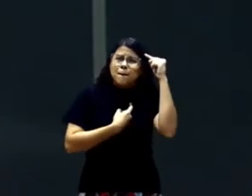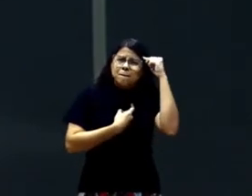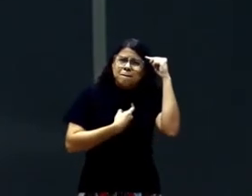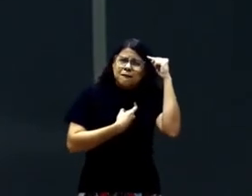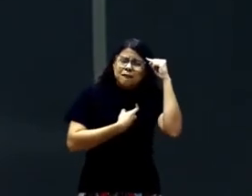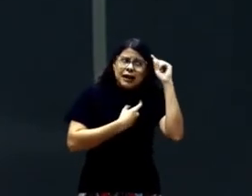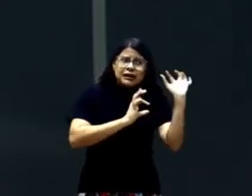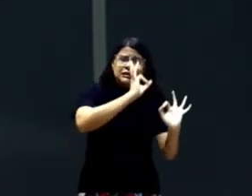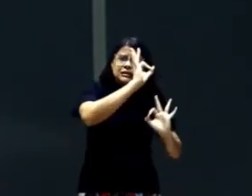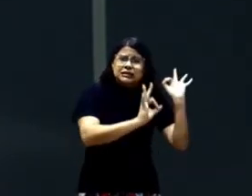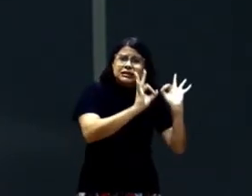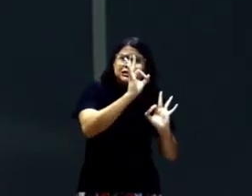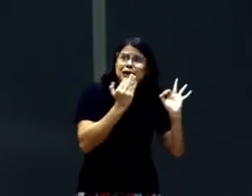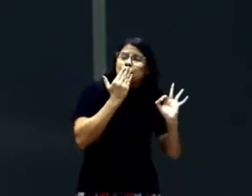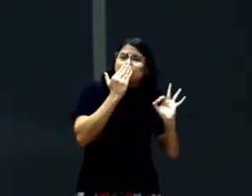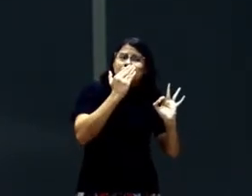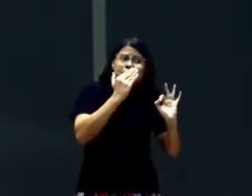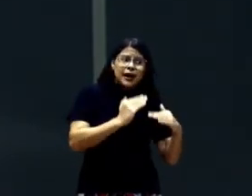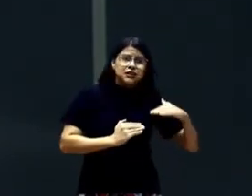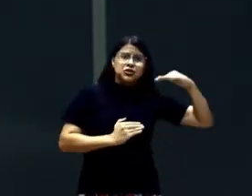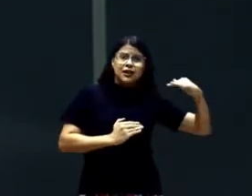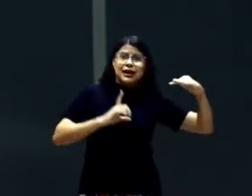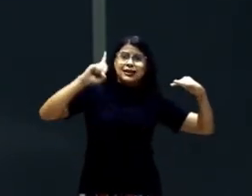planejou, do que a gente queria.